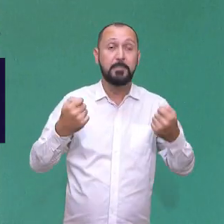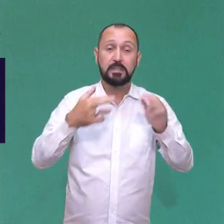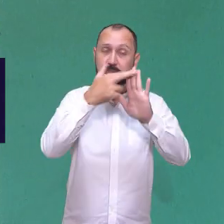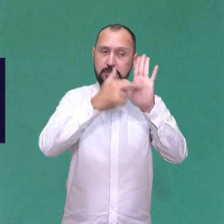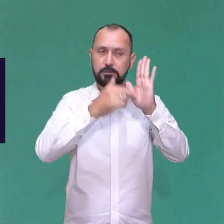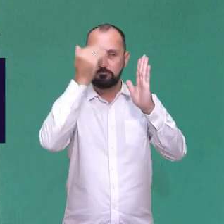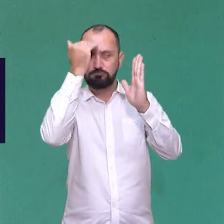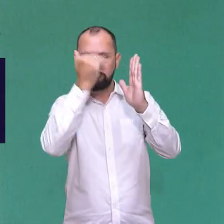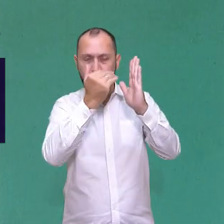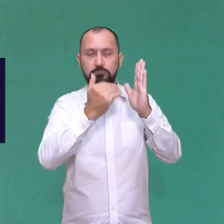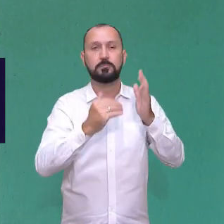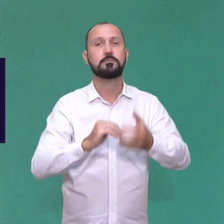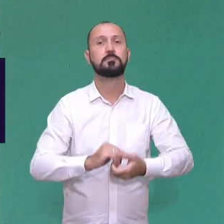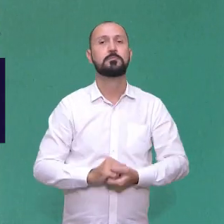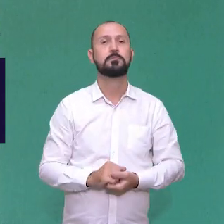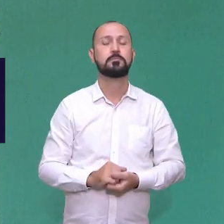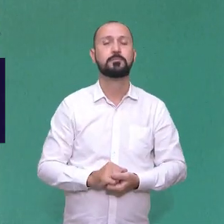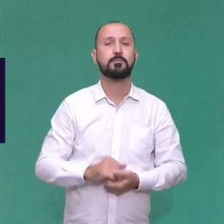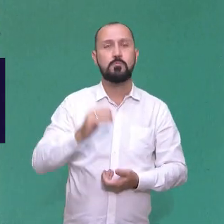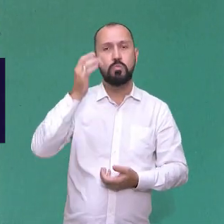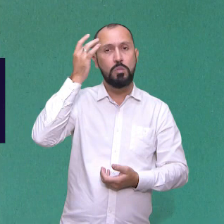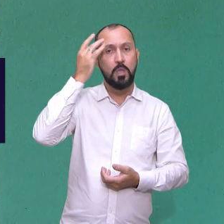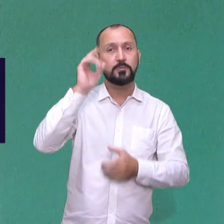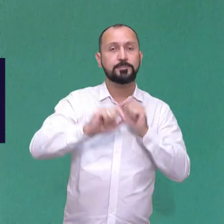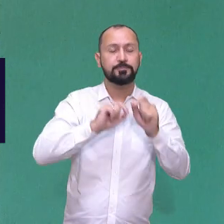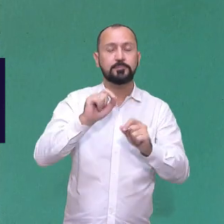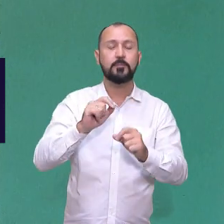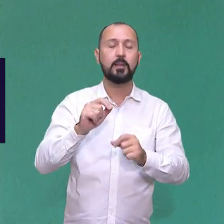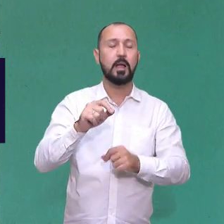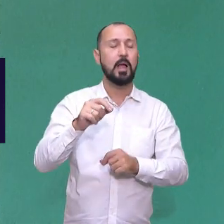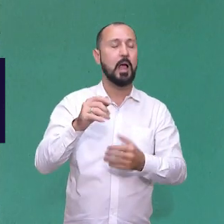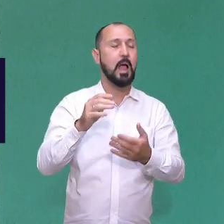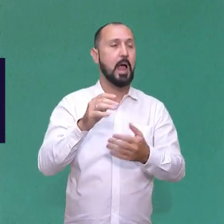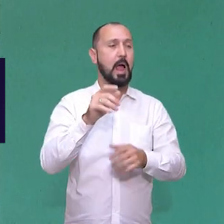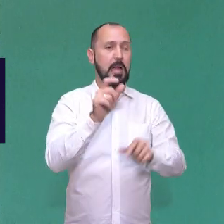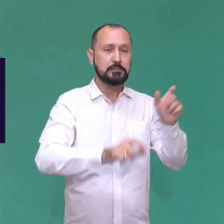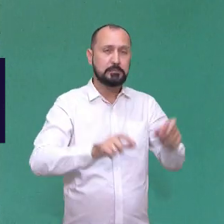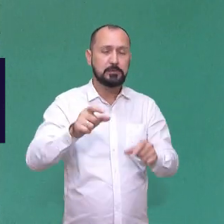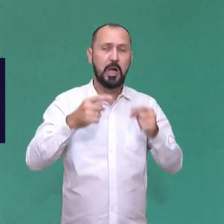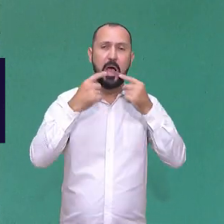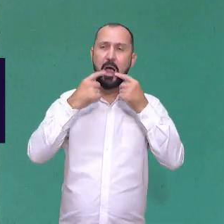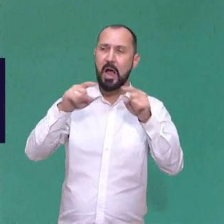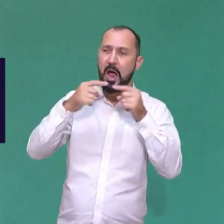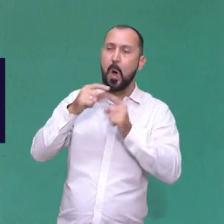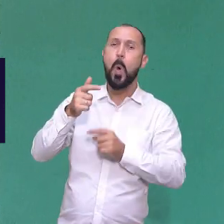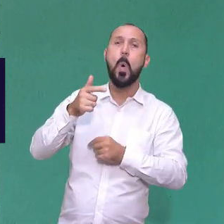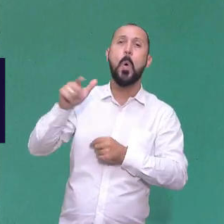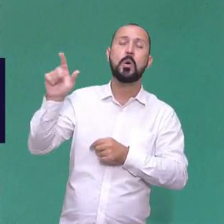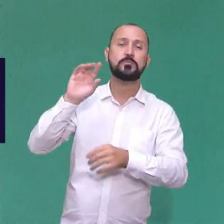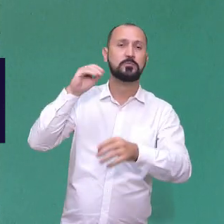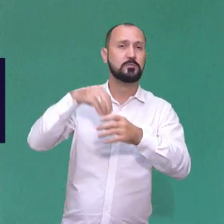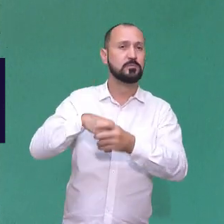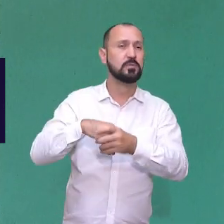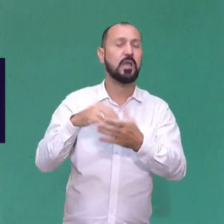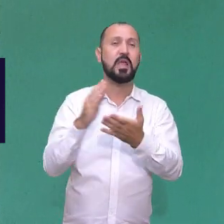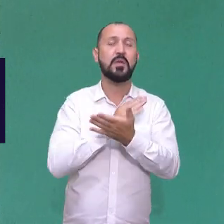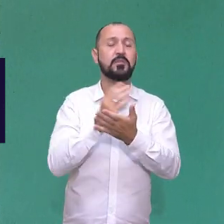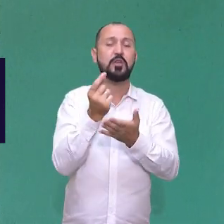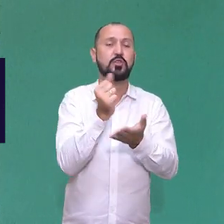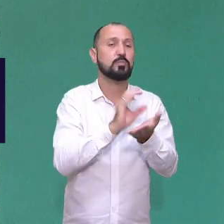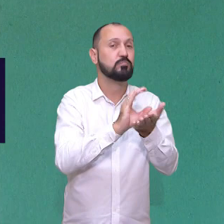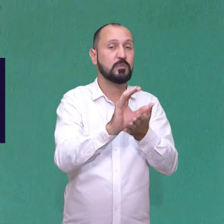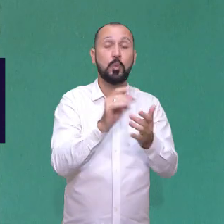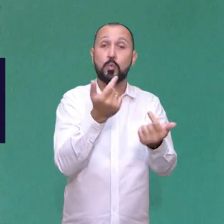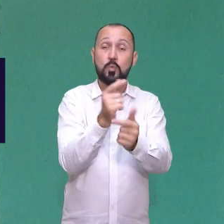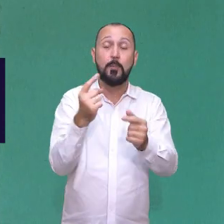dinheiro público ele tem que ser mais criterioso. E eu acho que as pessoas, quando reclamam, em